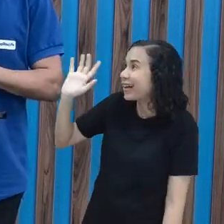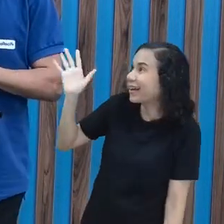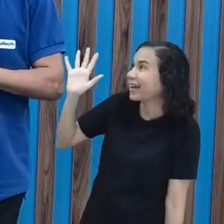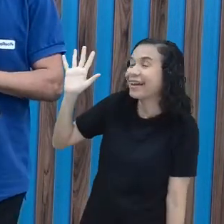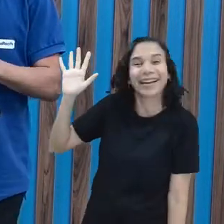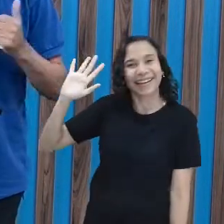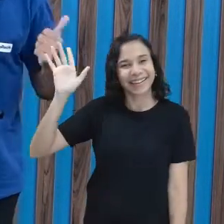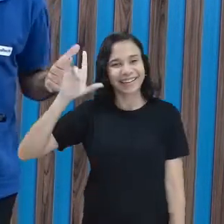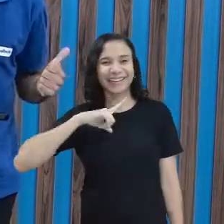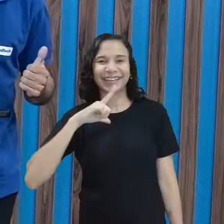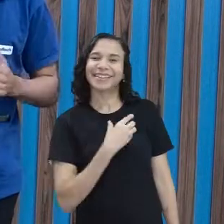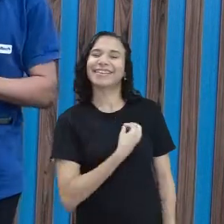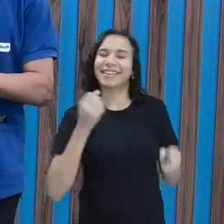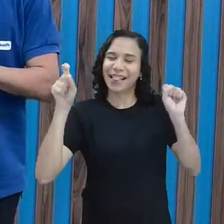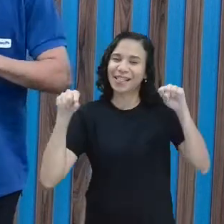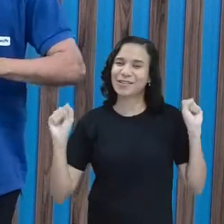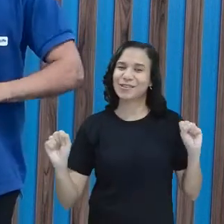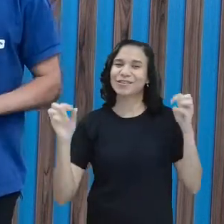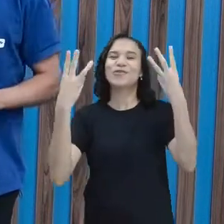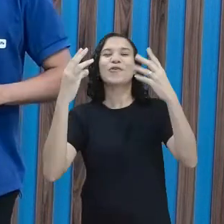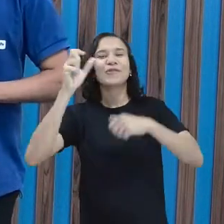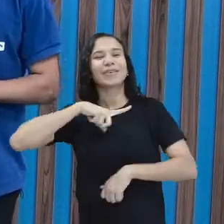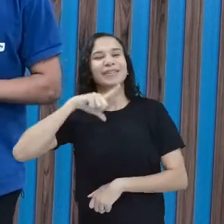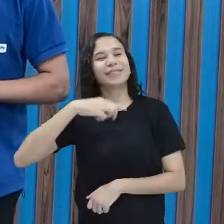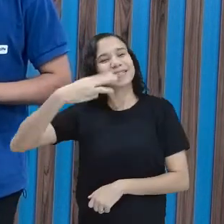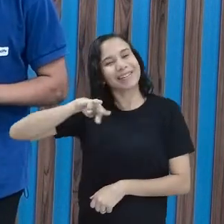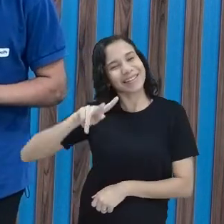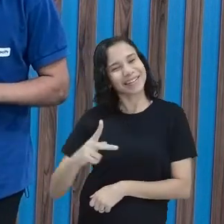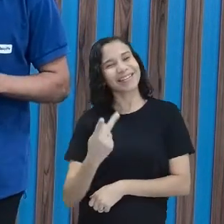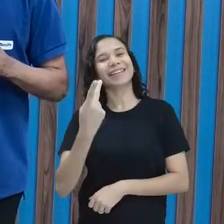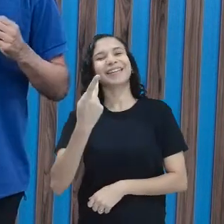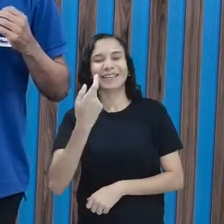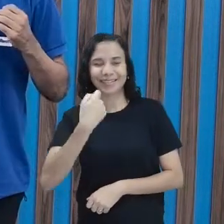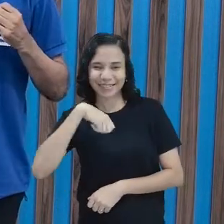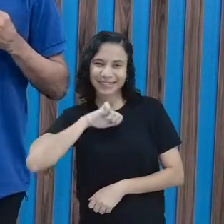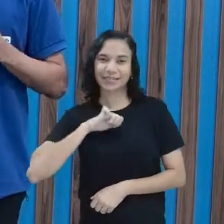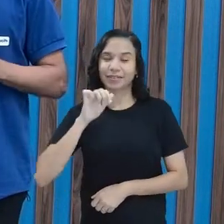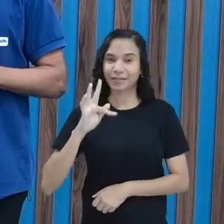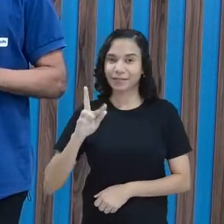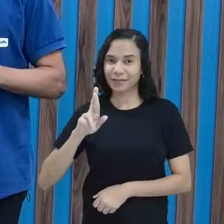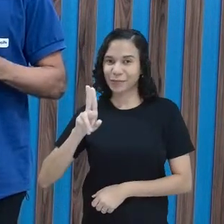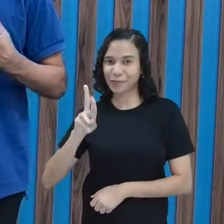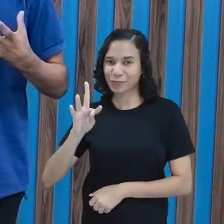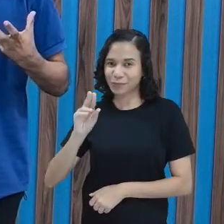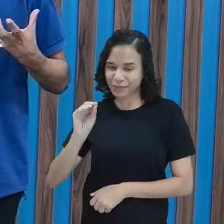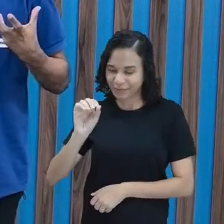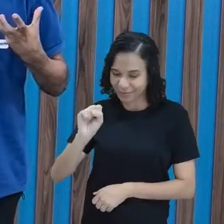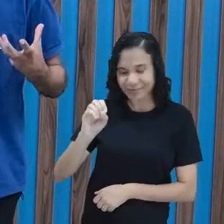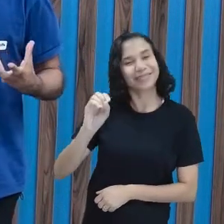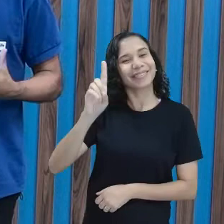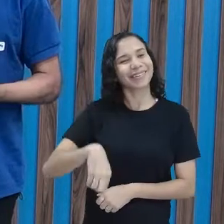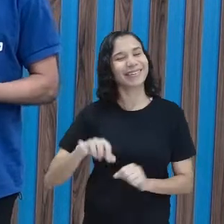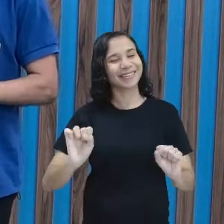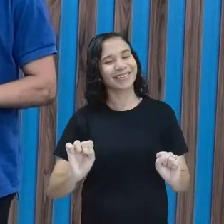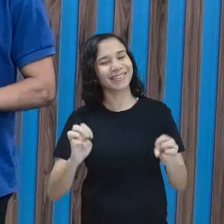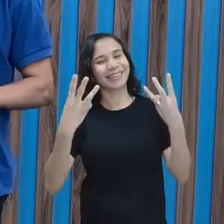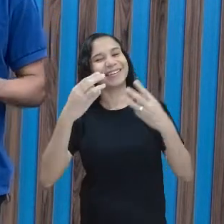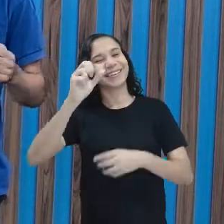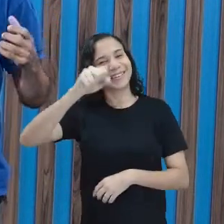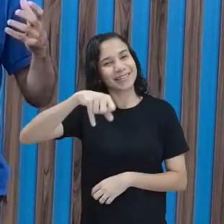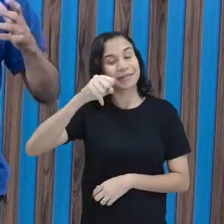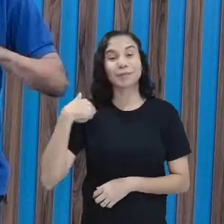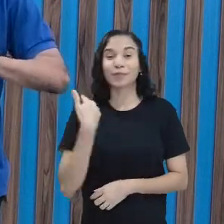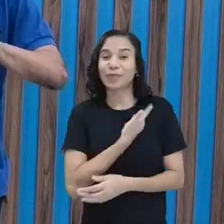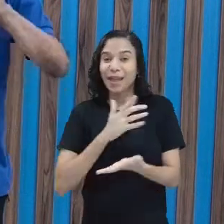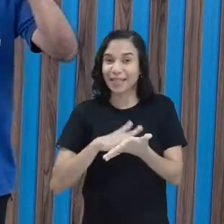essa que vos fala, show de bola, é Heleninha Frutuoso. Olha, show de bola.